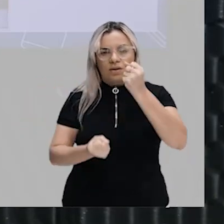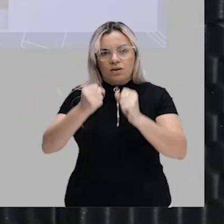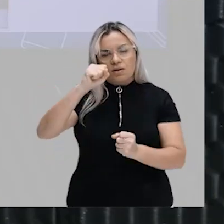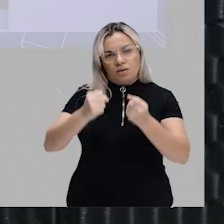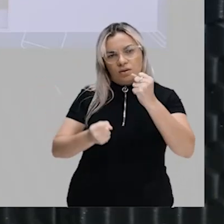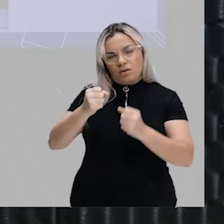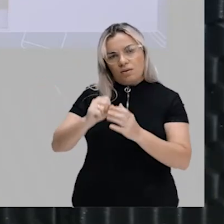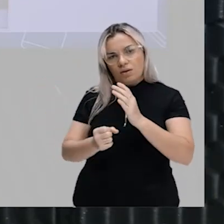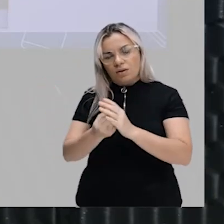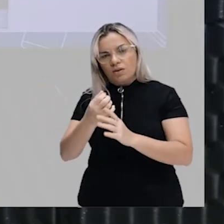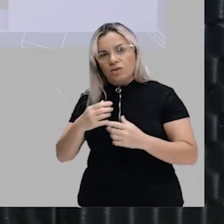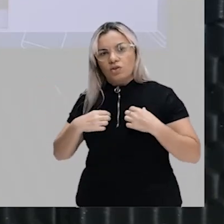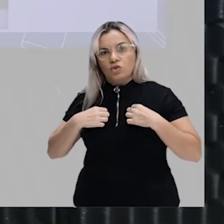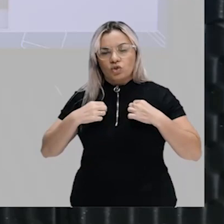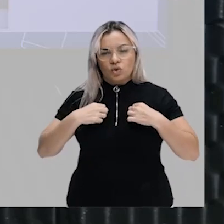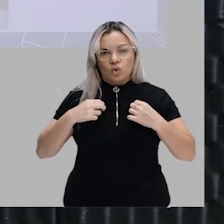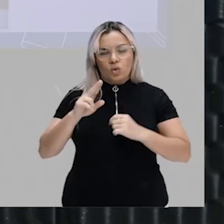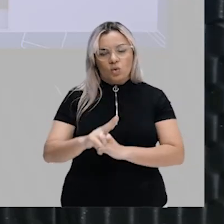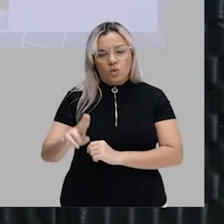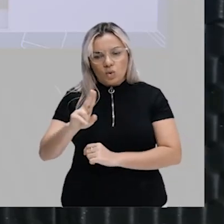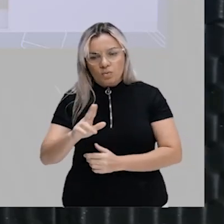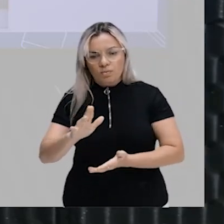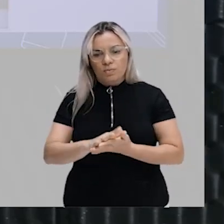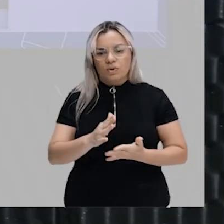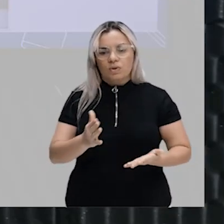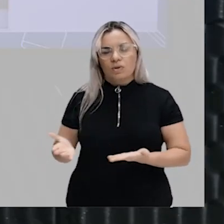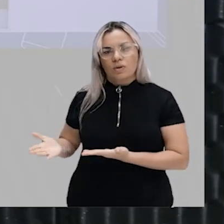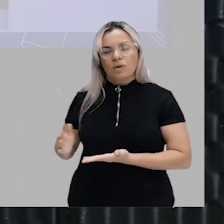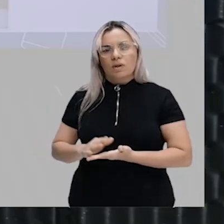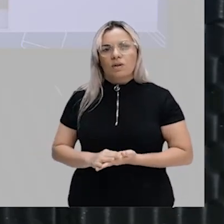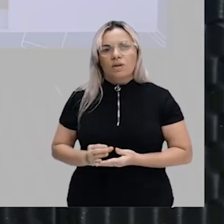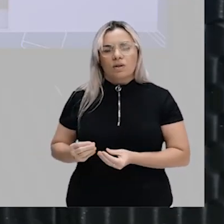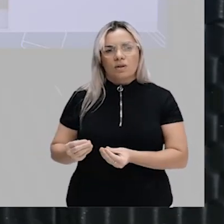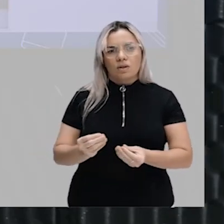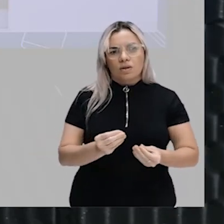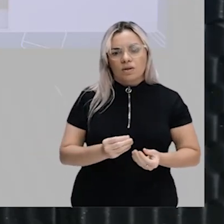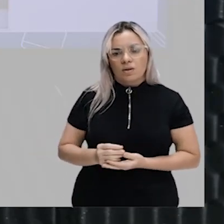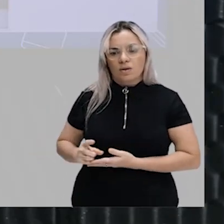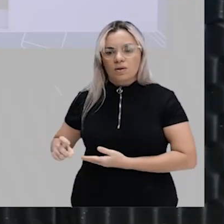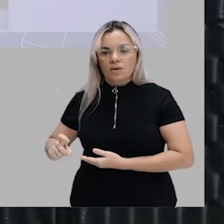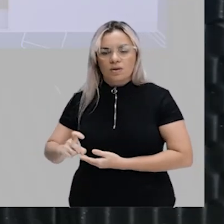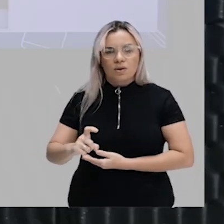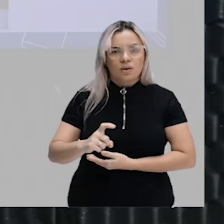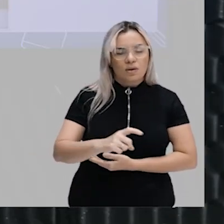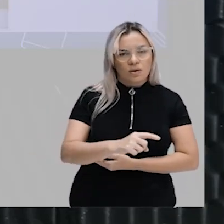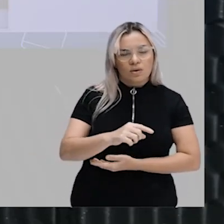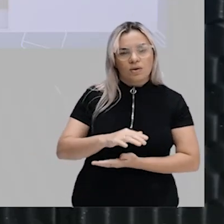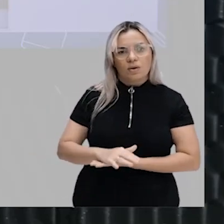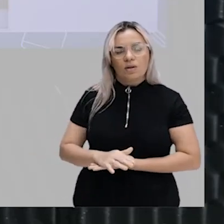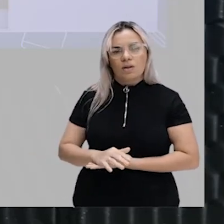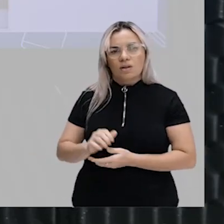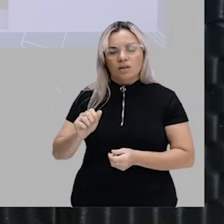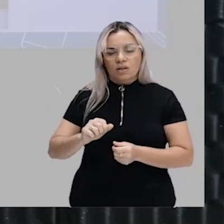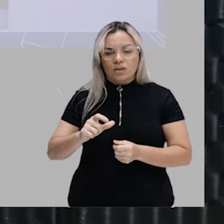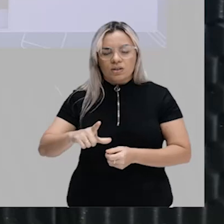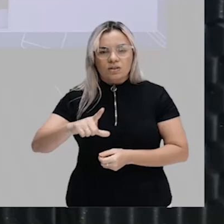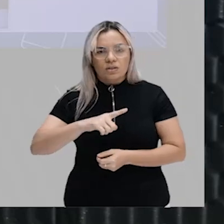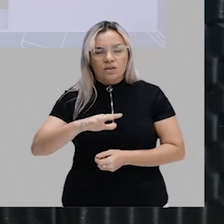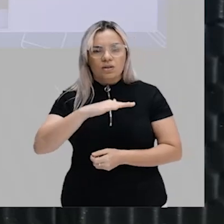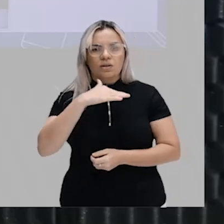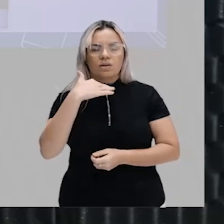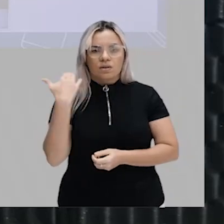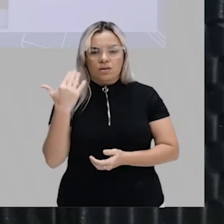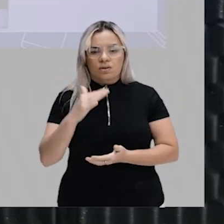tudo mais. Então, muitos dessas lagartas estavam morrendo por conta